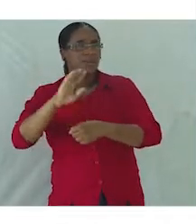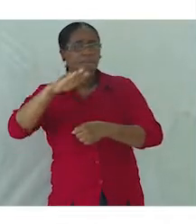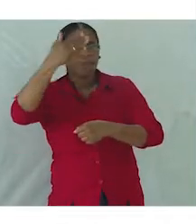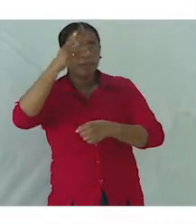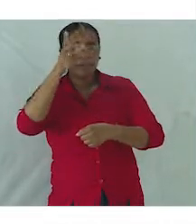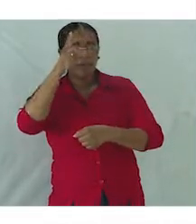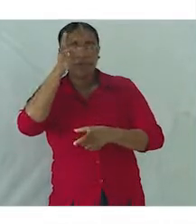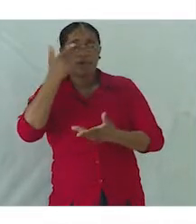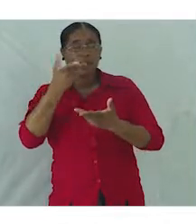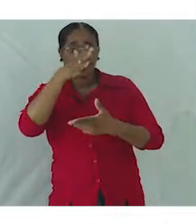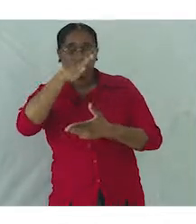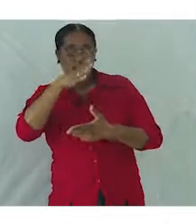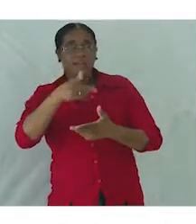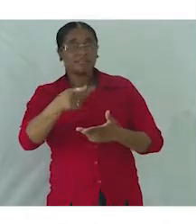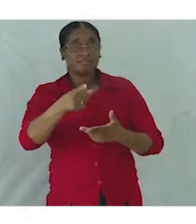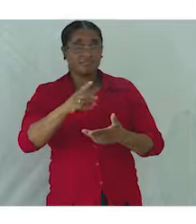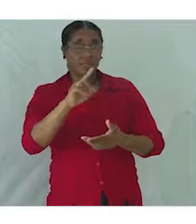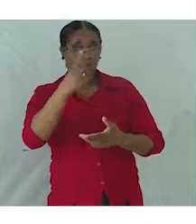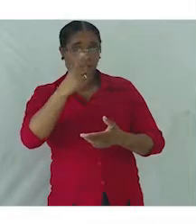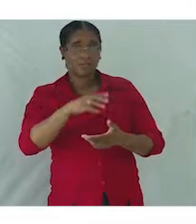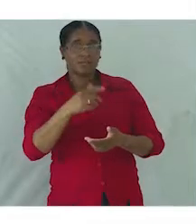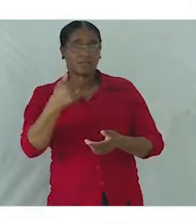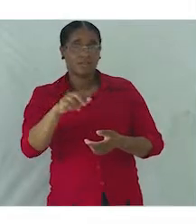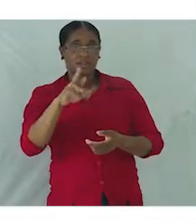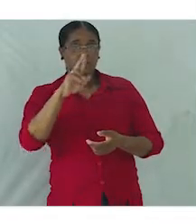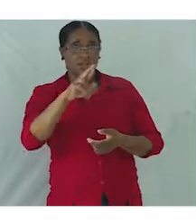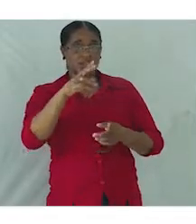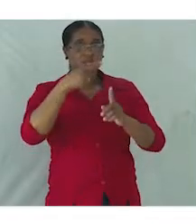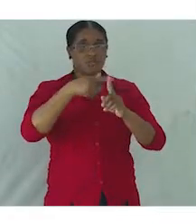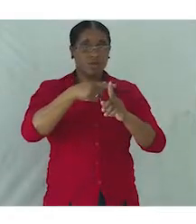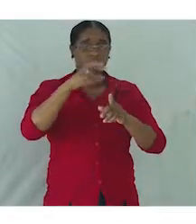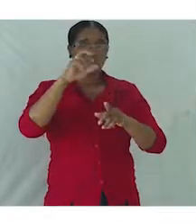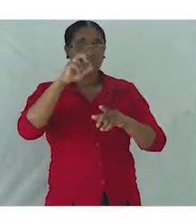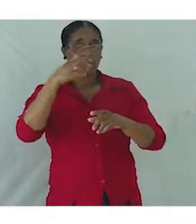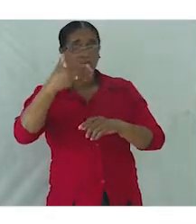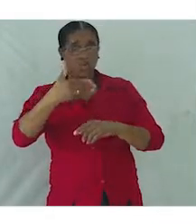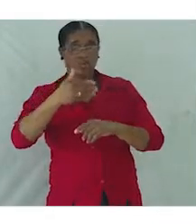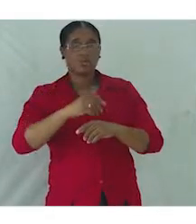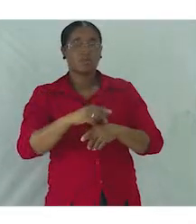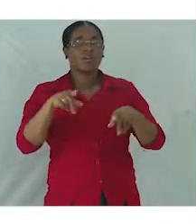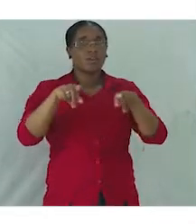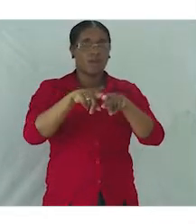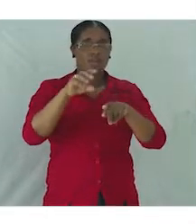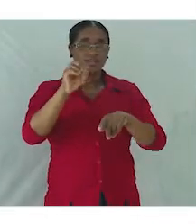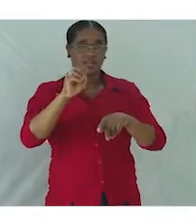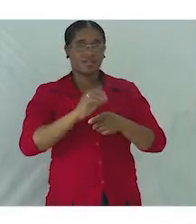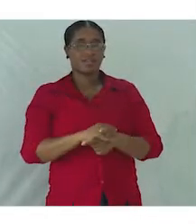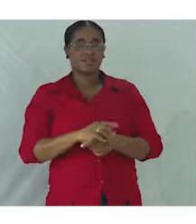atividade, certo? Então temos x mais 81 é igual a 0.